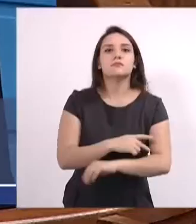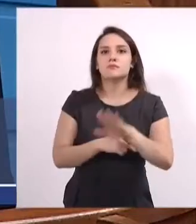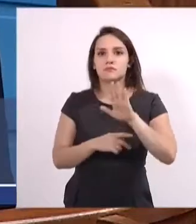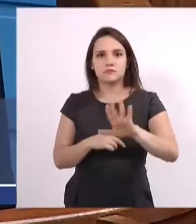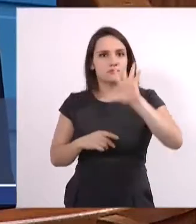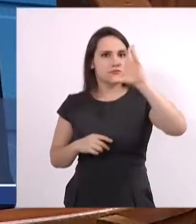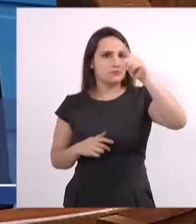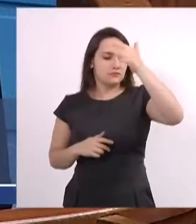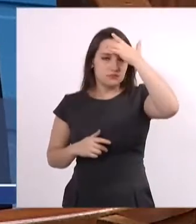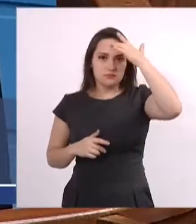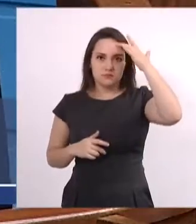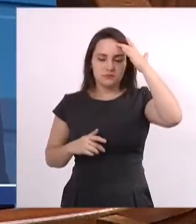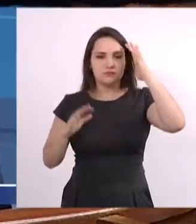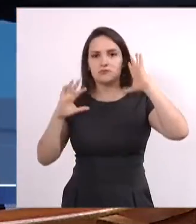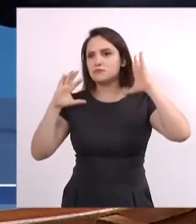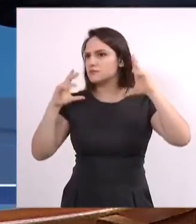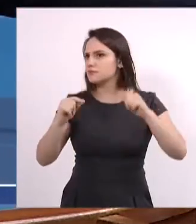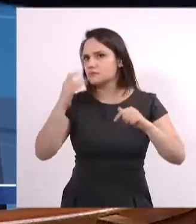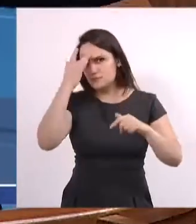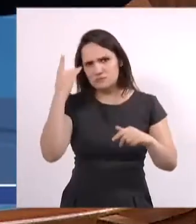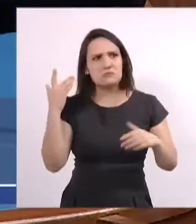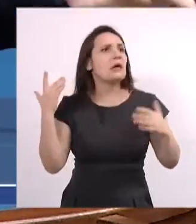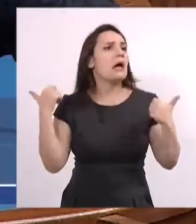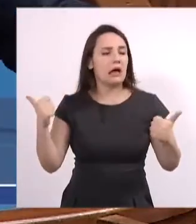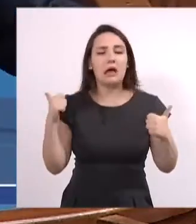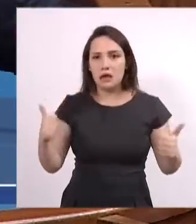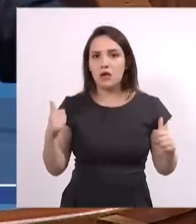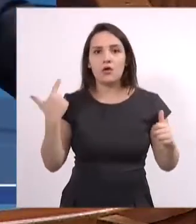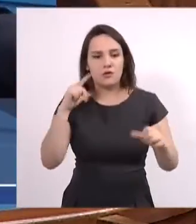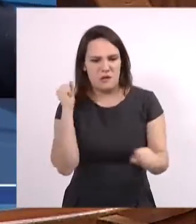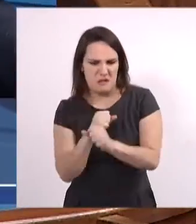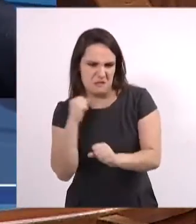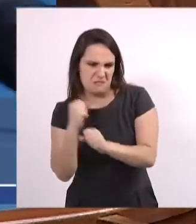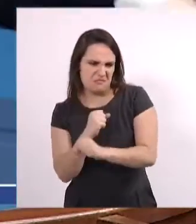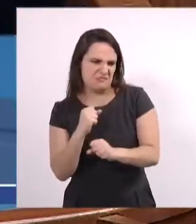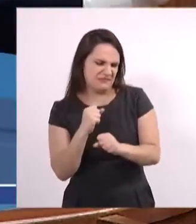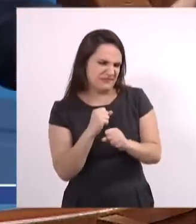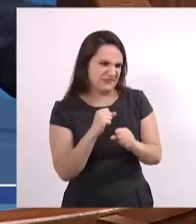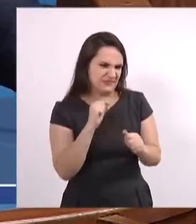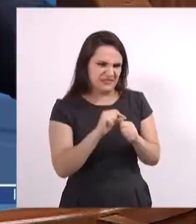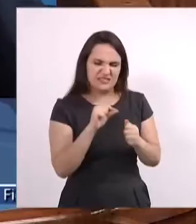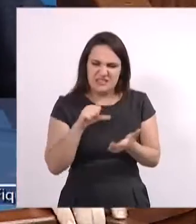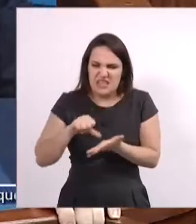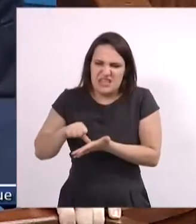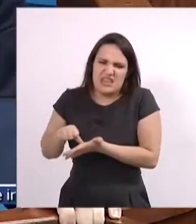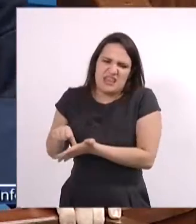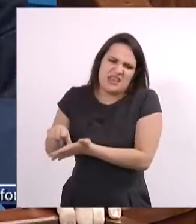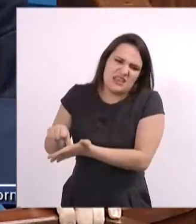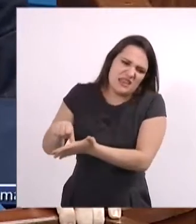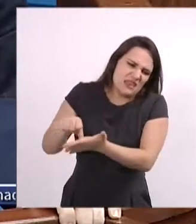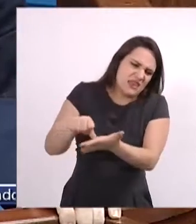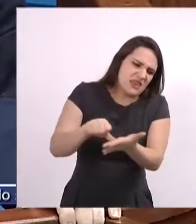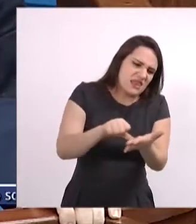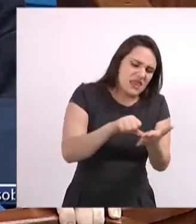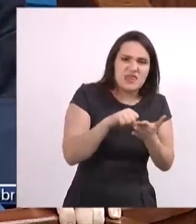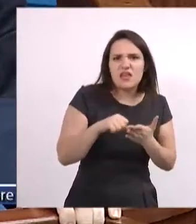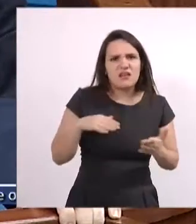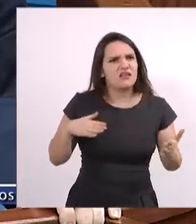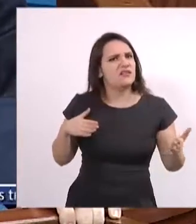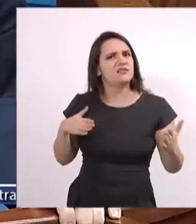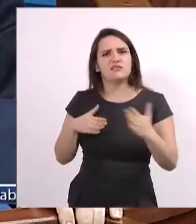enxurrada de academias por todos os lados. Até hoje estamos comprando academia ao ar